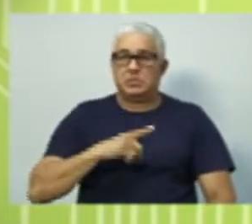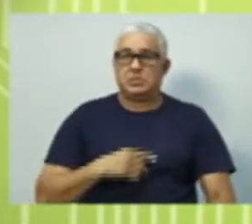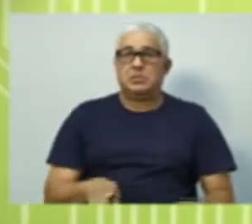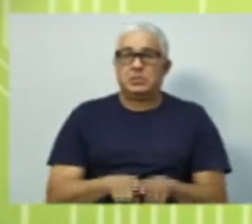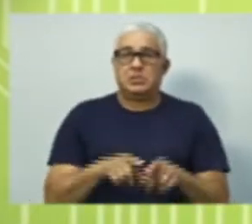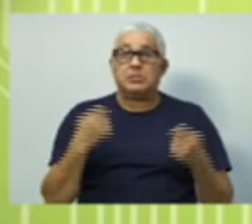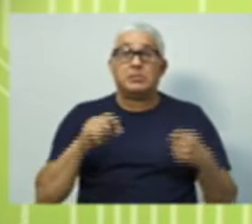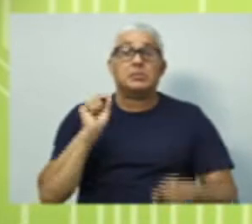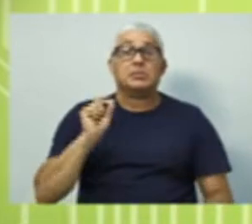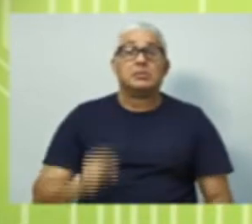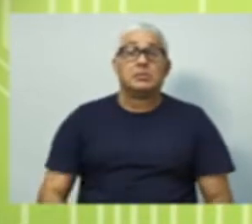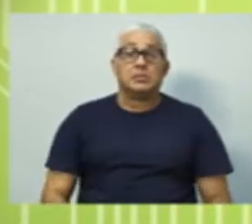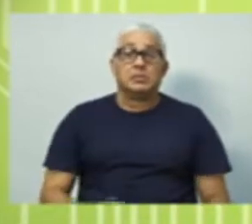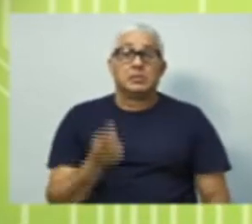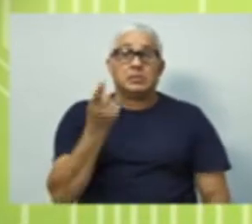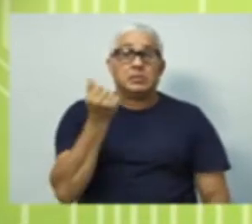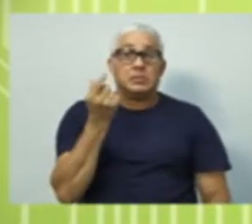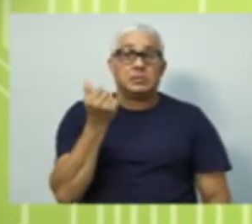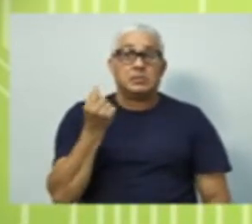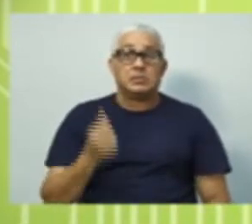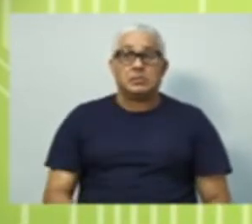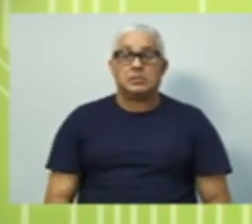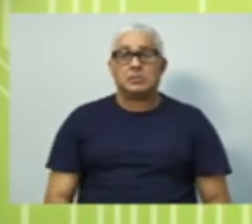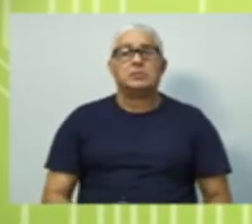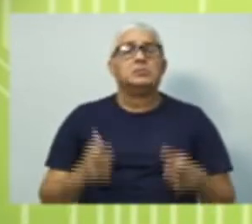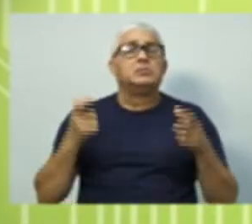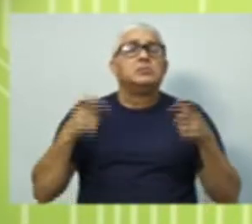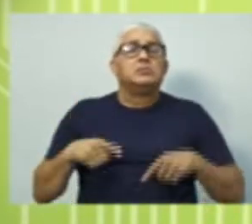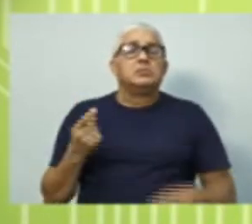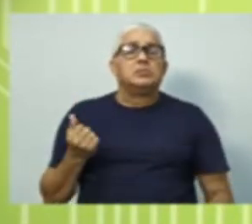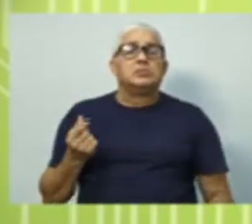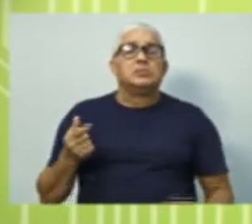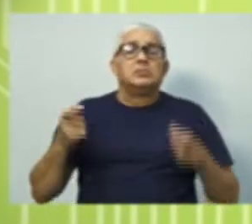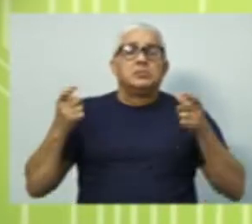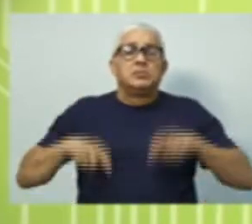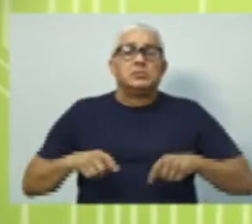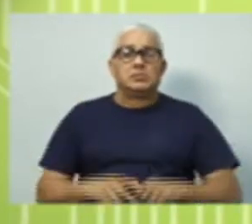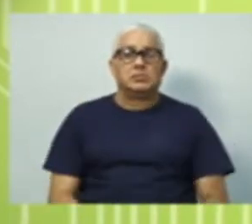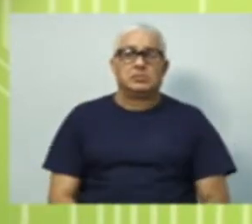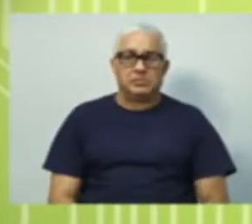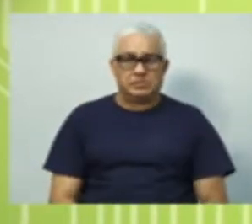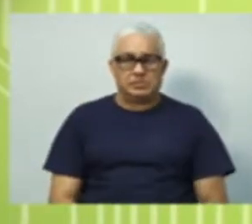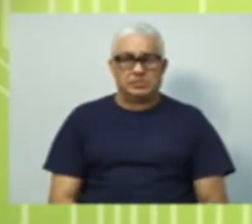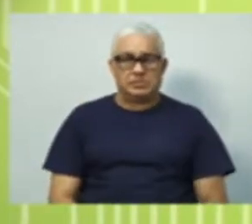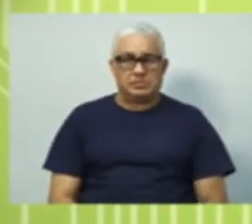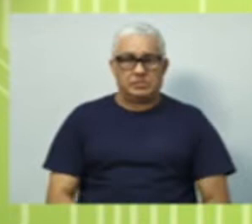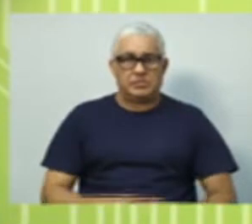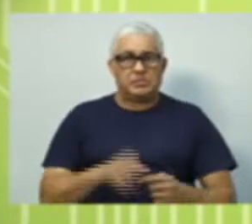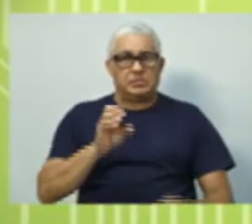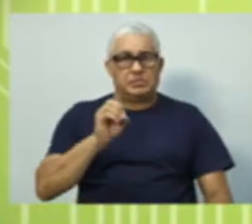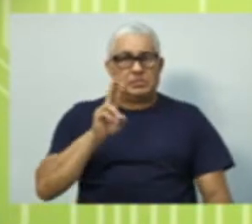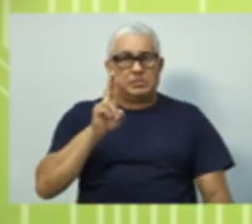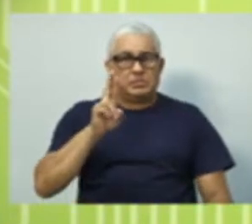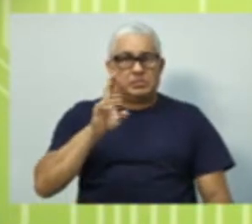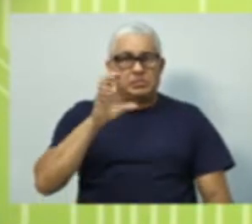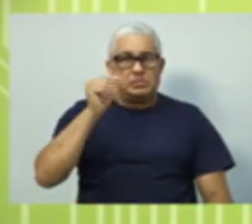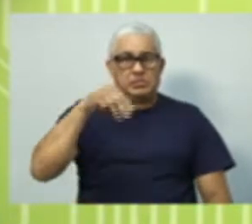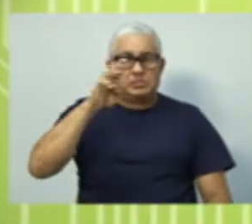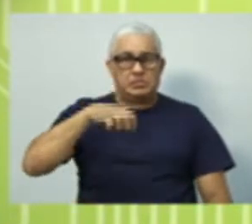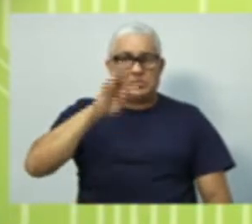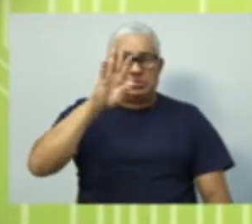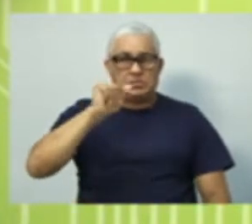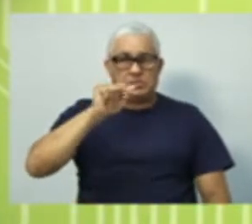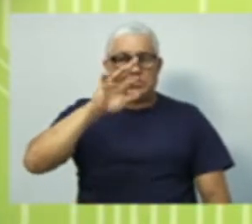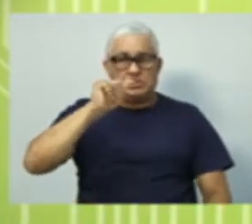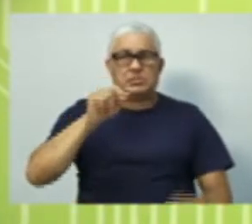vai precisar o quê? De recursos. E de onde ele vai buscar esse recurso? Dentro de uma previsão orçamentária financeira, em